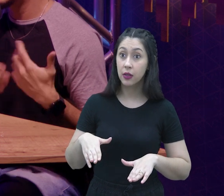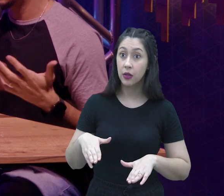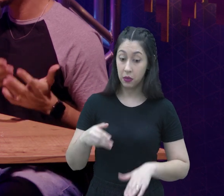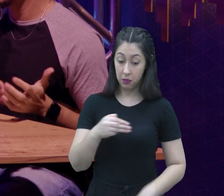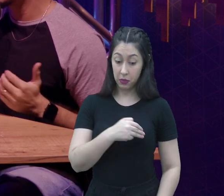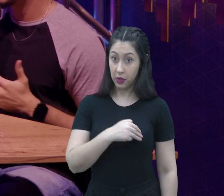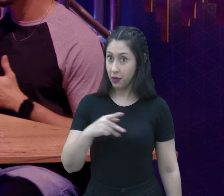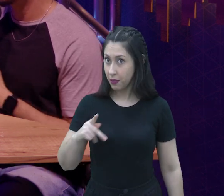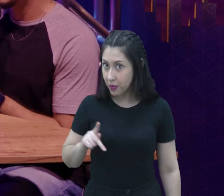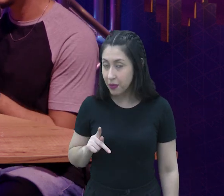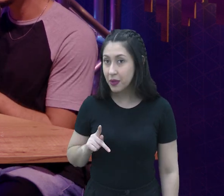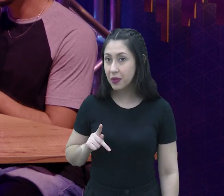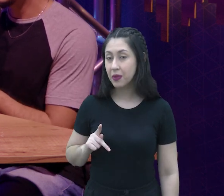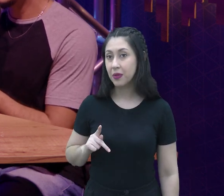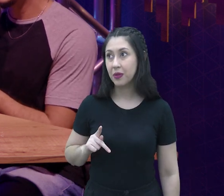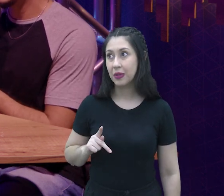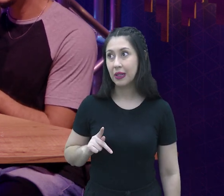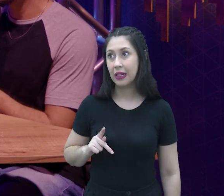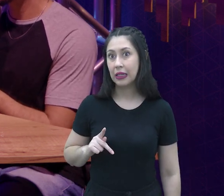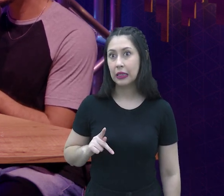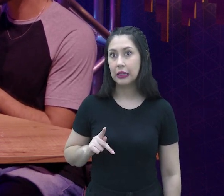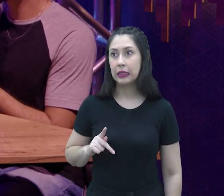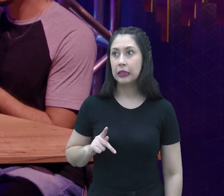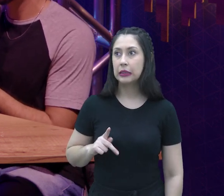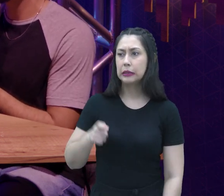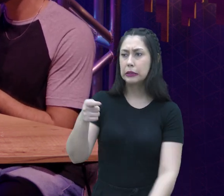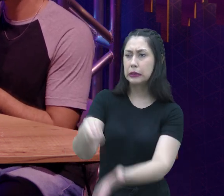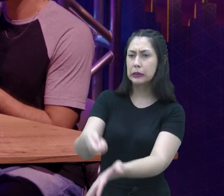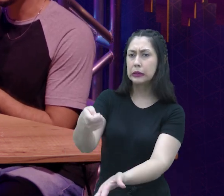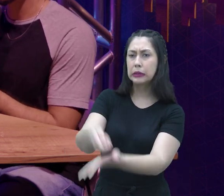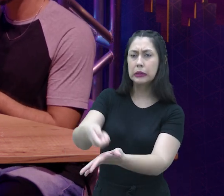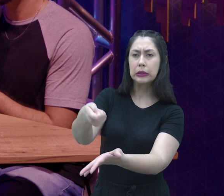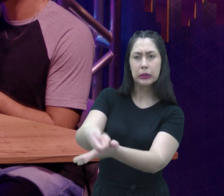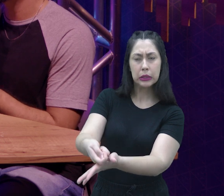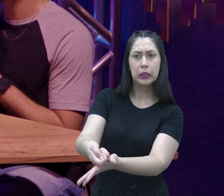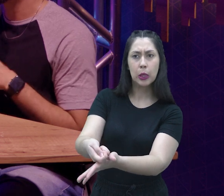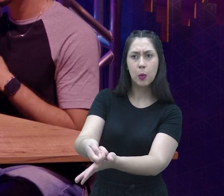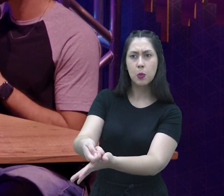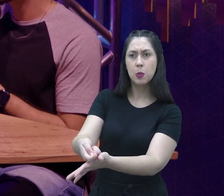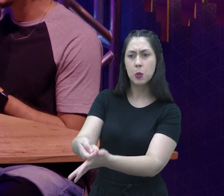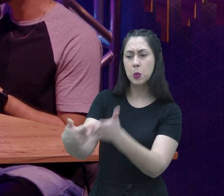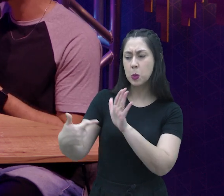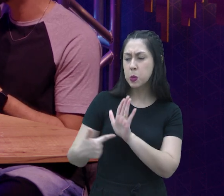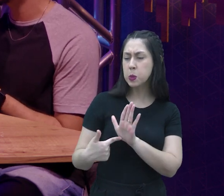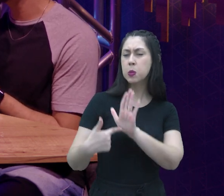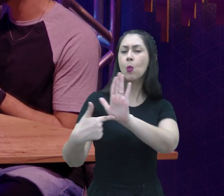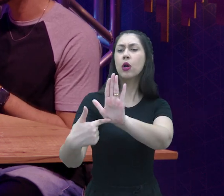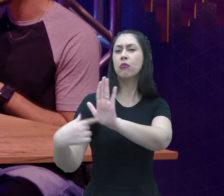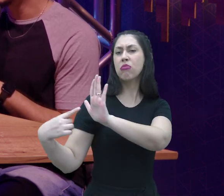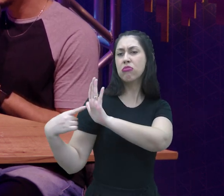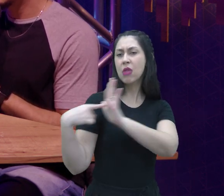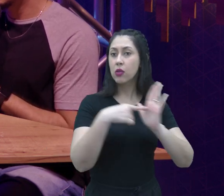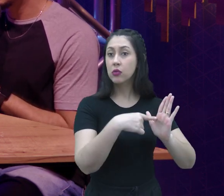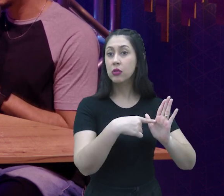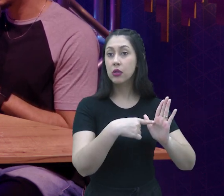o Ministério Público, ele vai colocar ali em xeque, né, vai acusar, entre